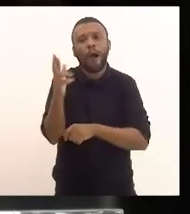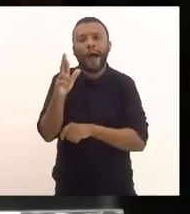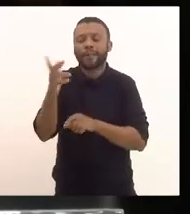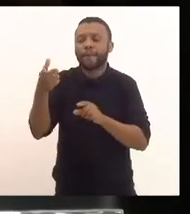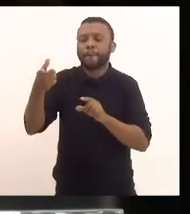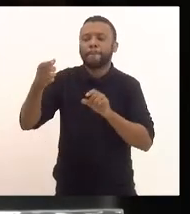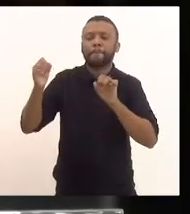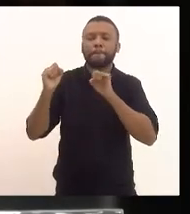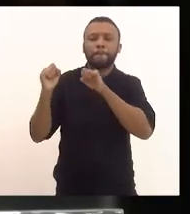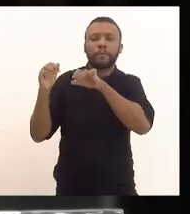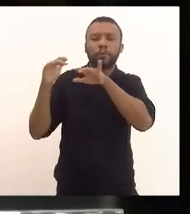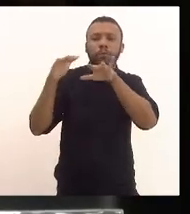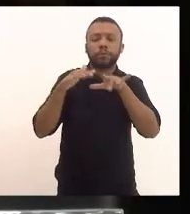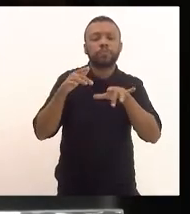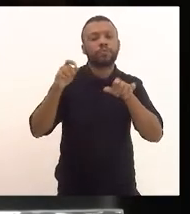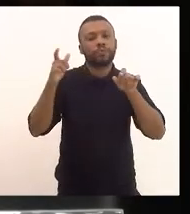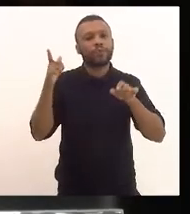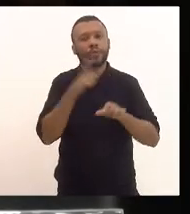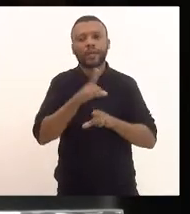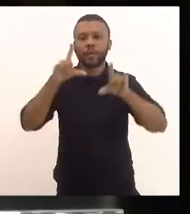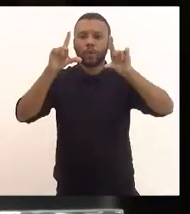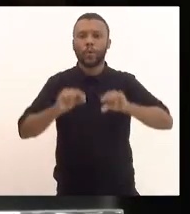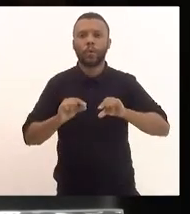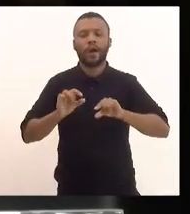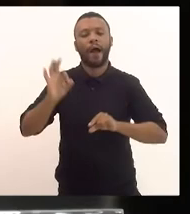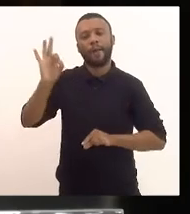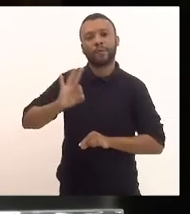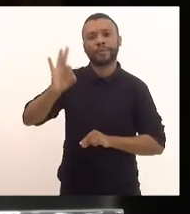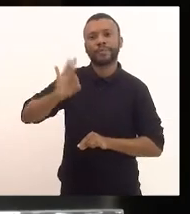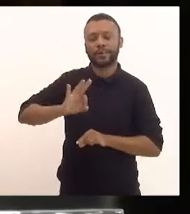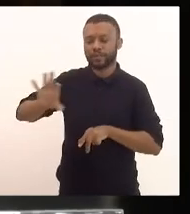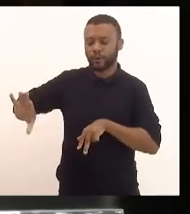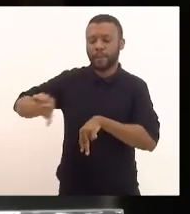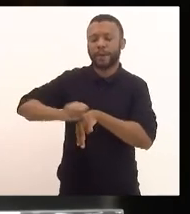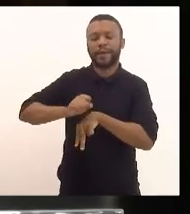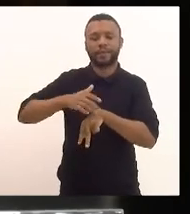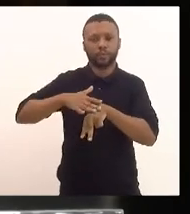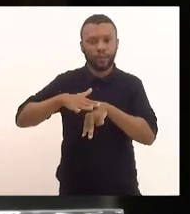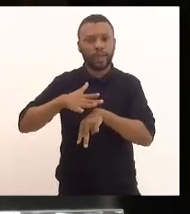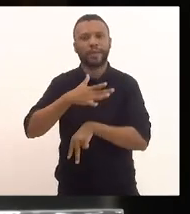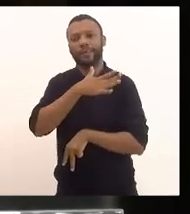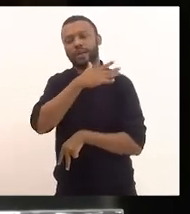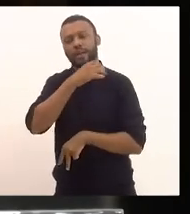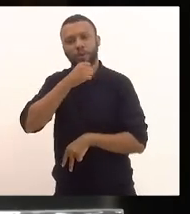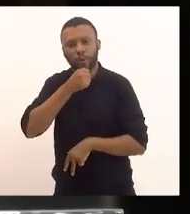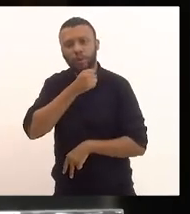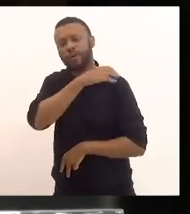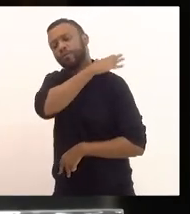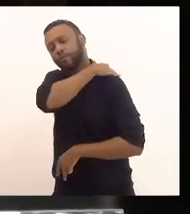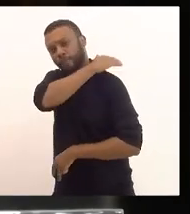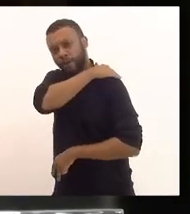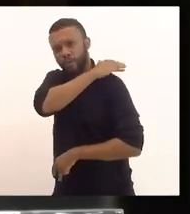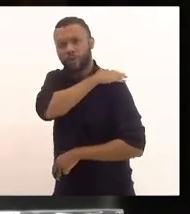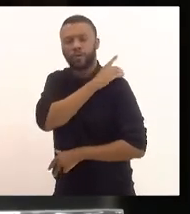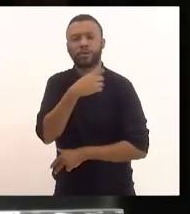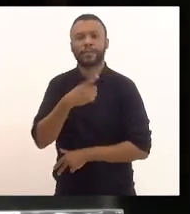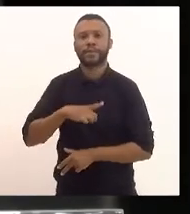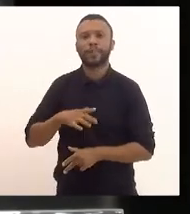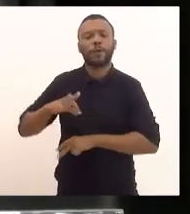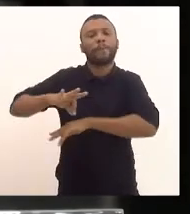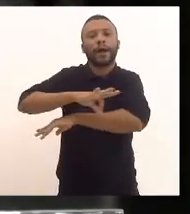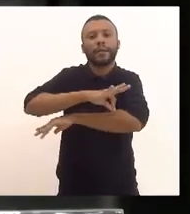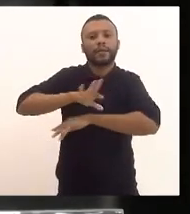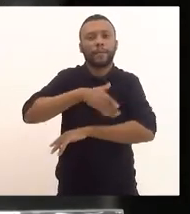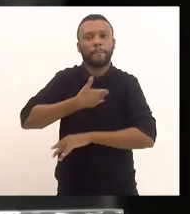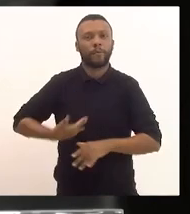você tem que reduz drasticamente o índice de de tuberculose e AIDS e tal então gente tem uma arquitetura pública como a